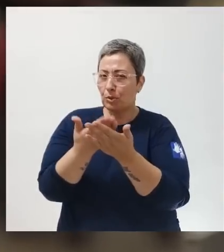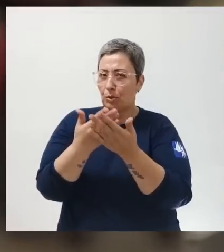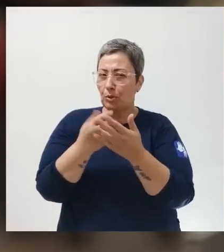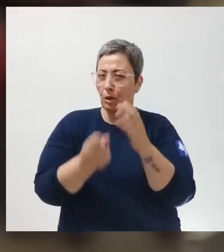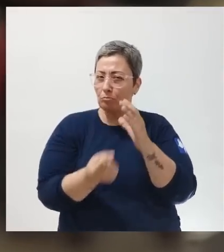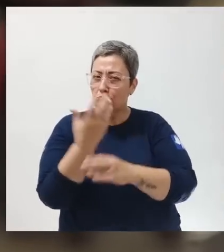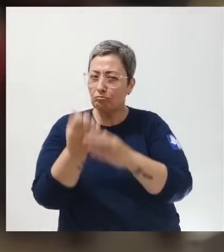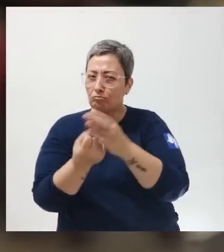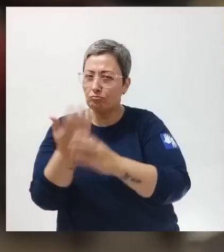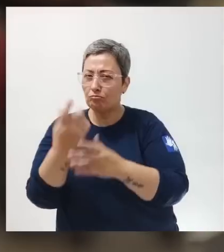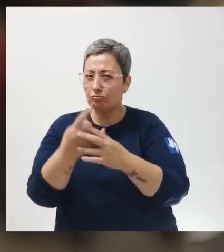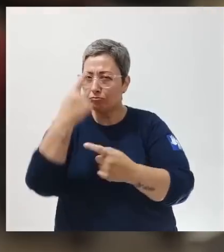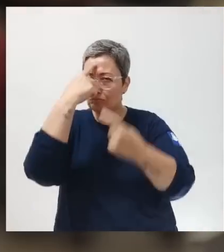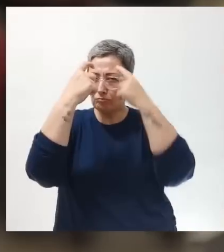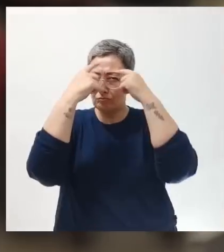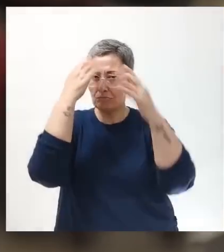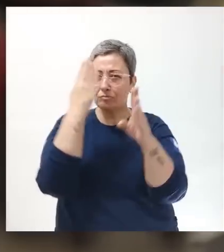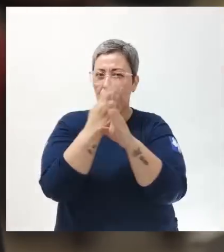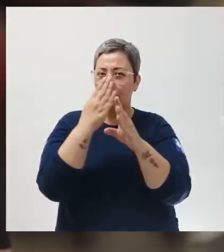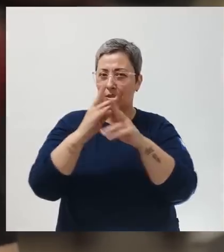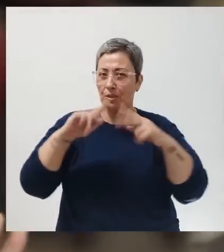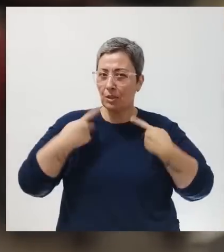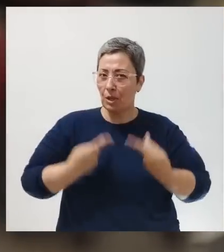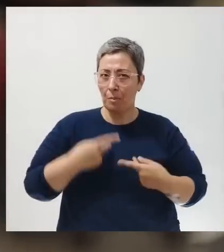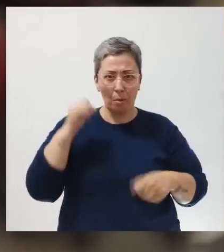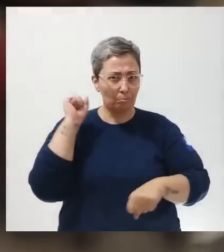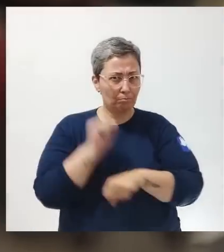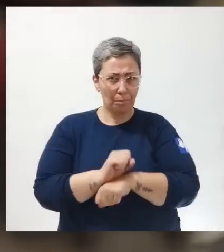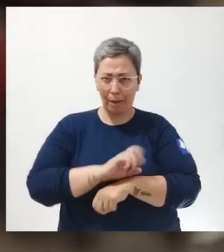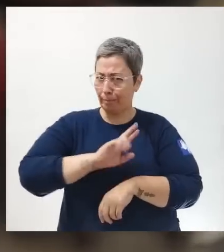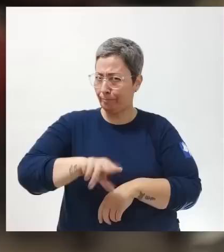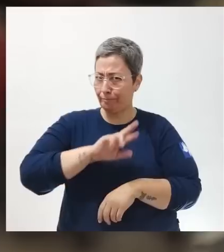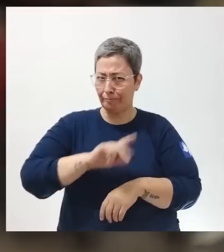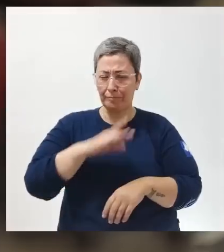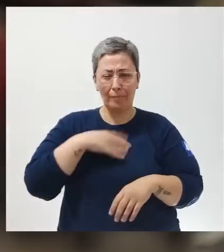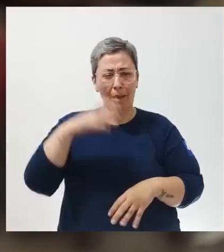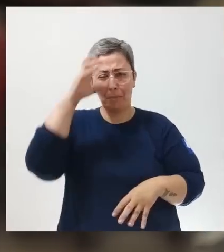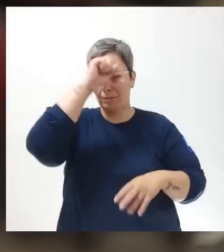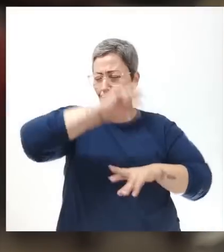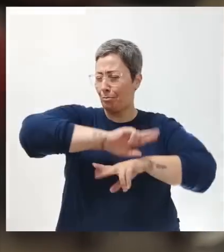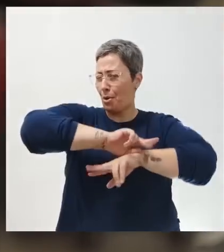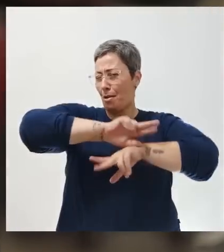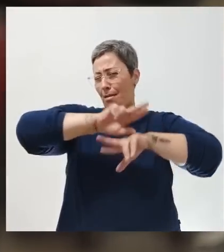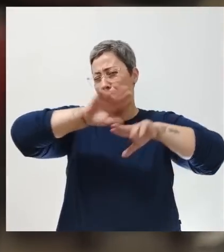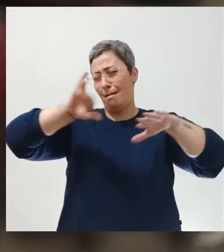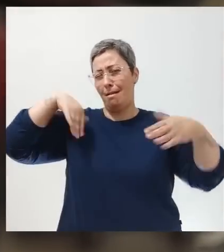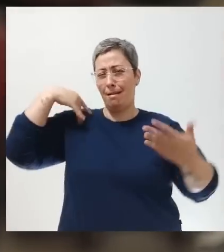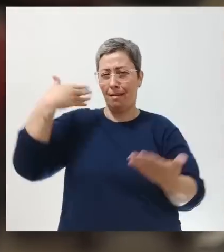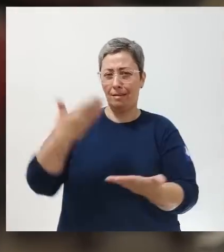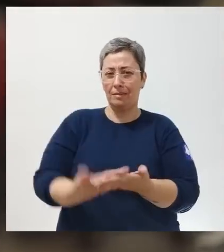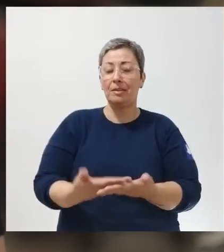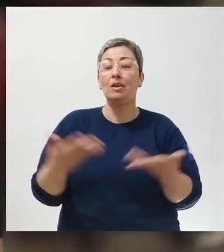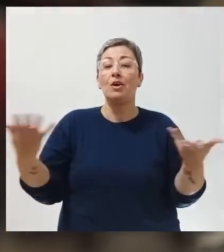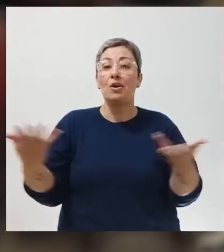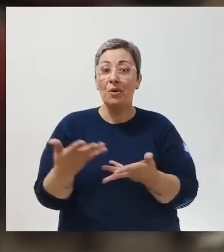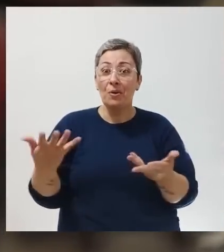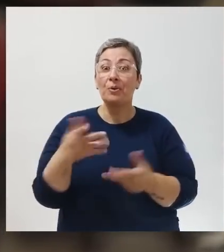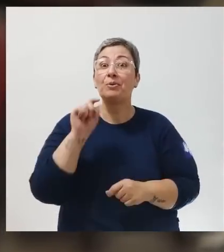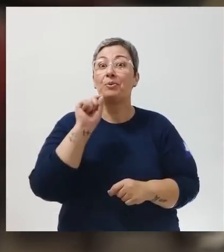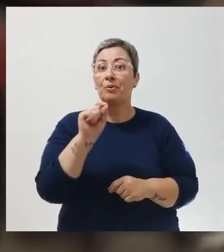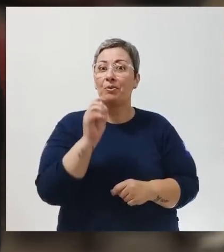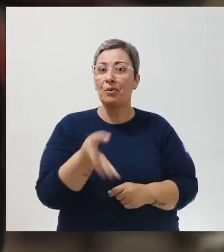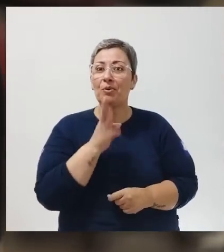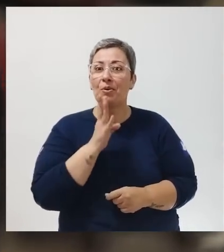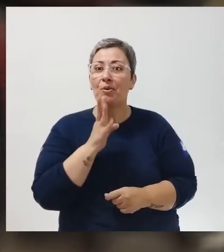as descobertas feitas pela humanidade não param. Temos aprendido muitas coisas até aqui, não é mesmo? E